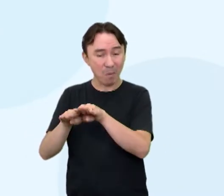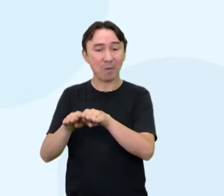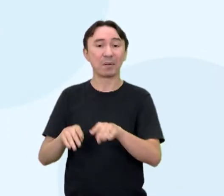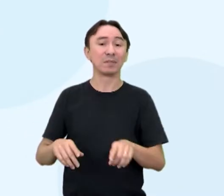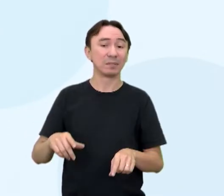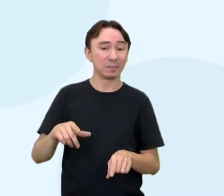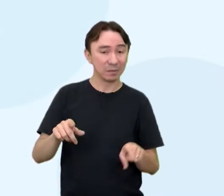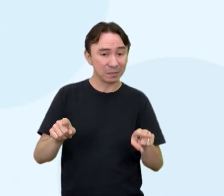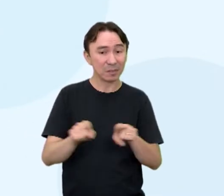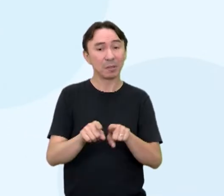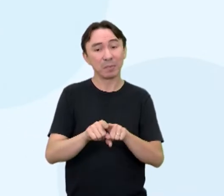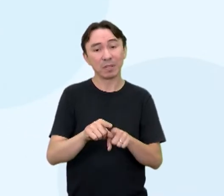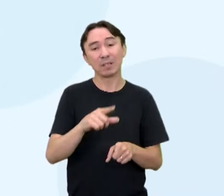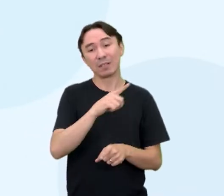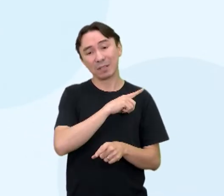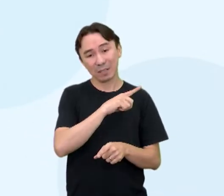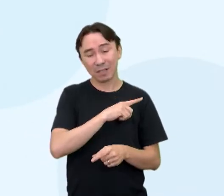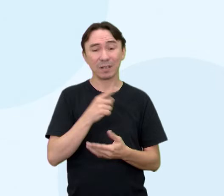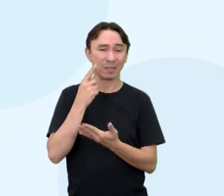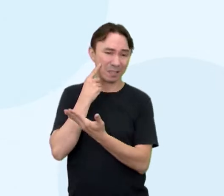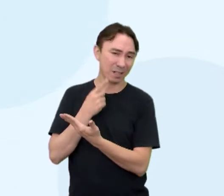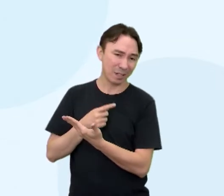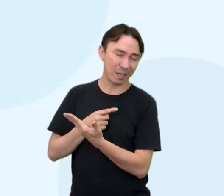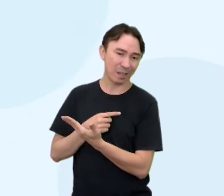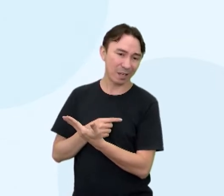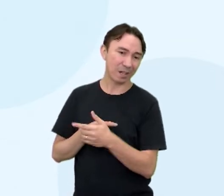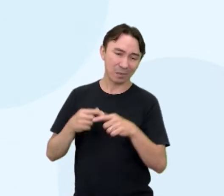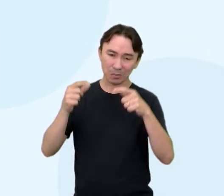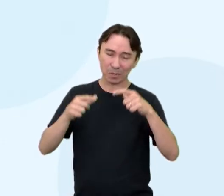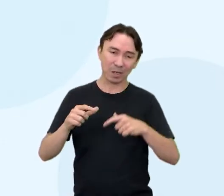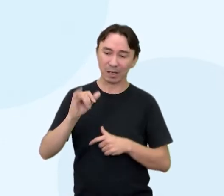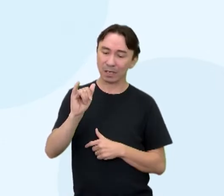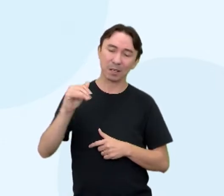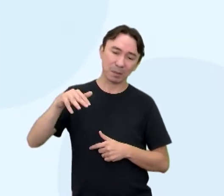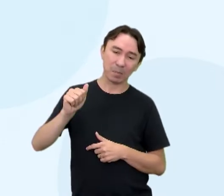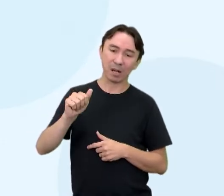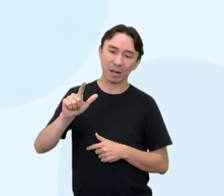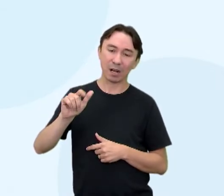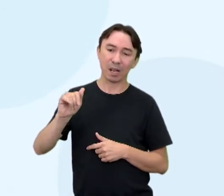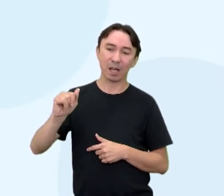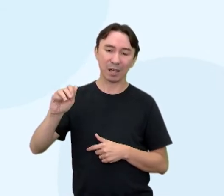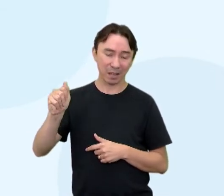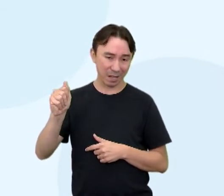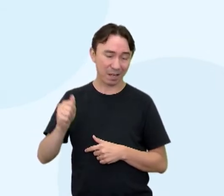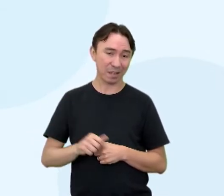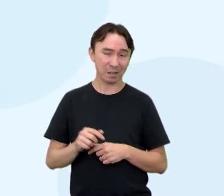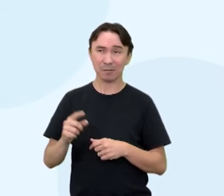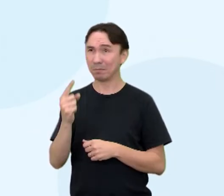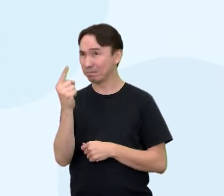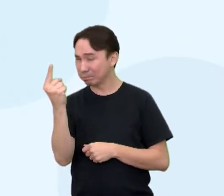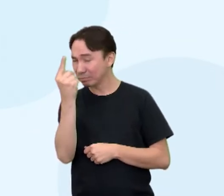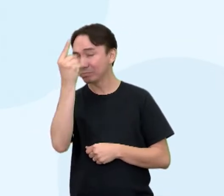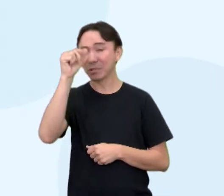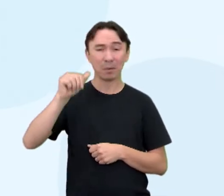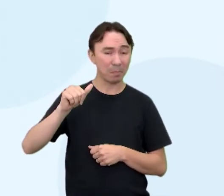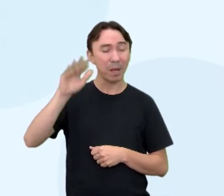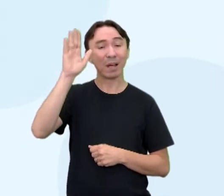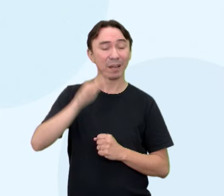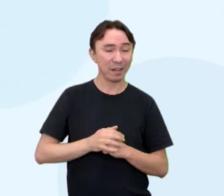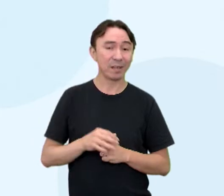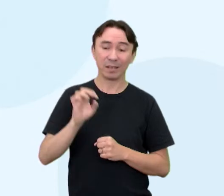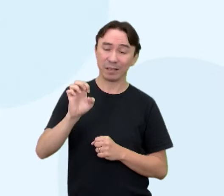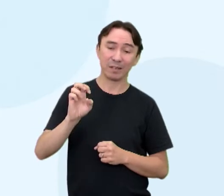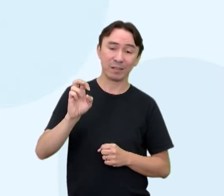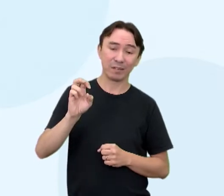cadeias montanhosas do Himalaia, onde está o maior pico do mundo, né, em altitude, que é o pico do